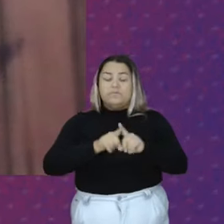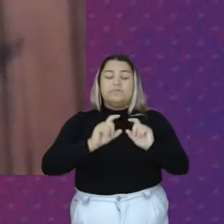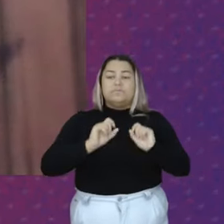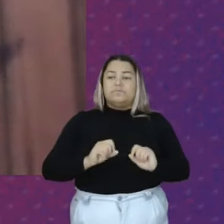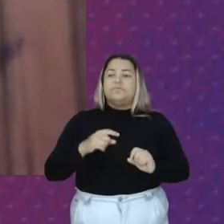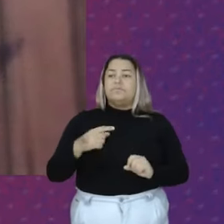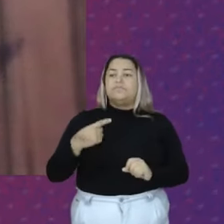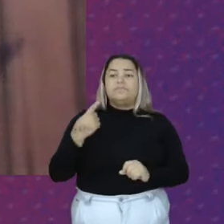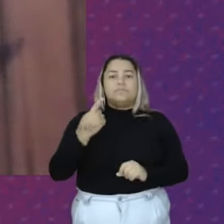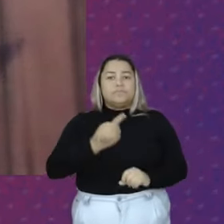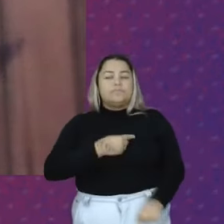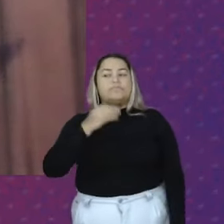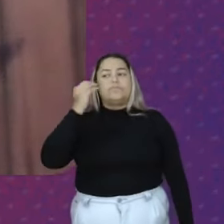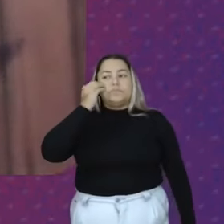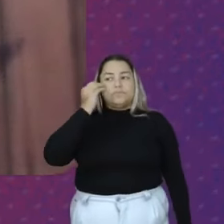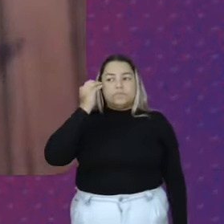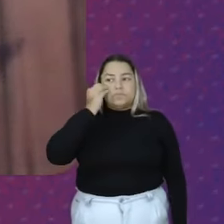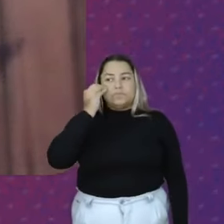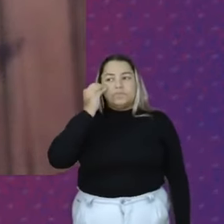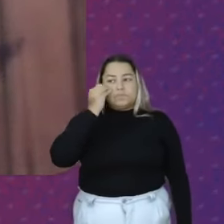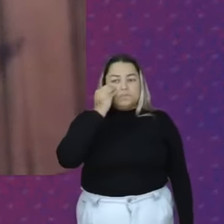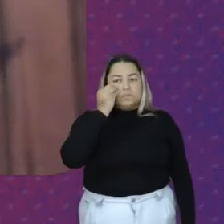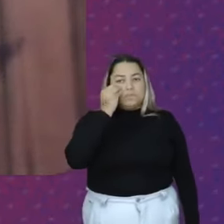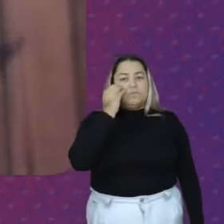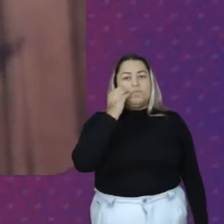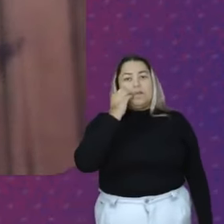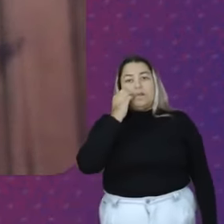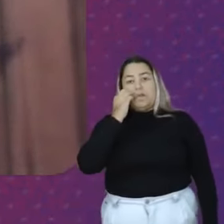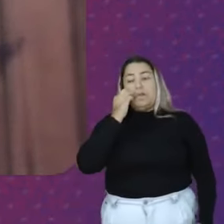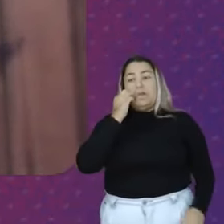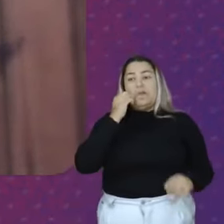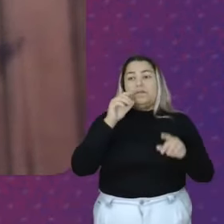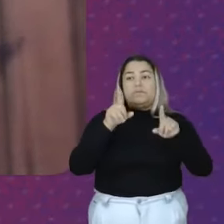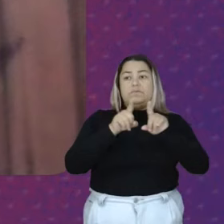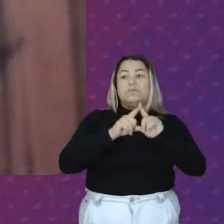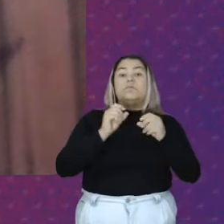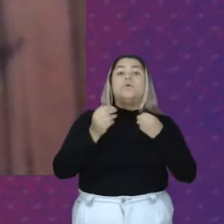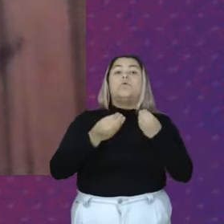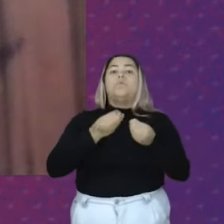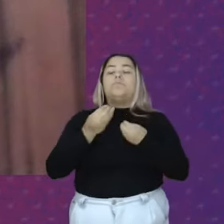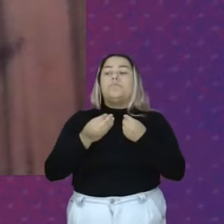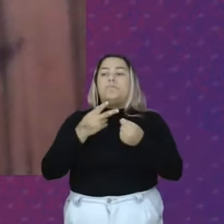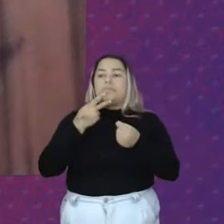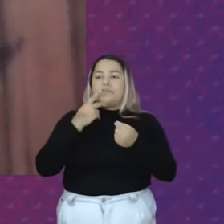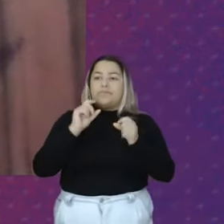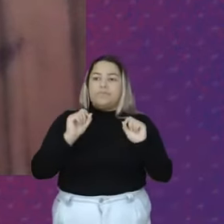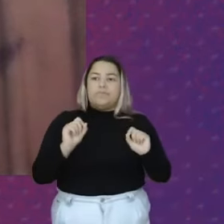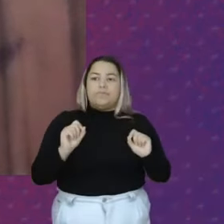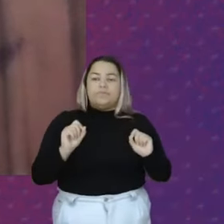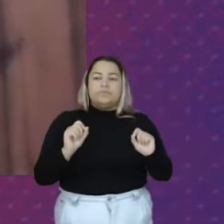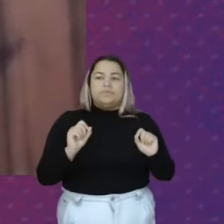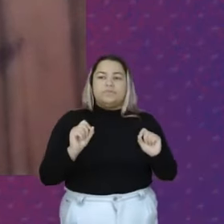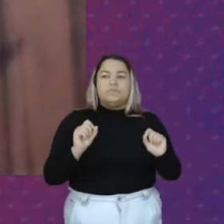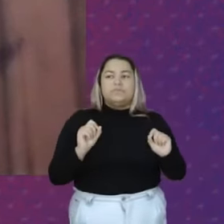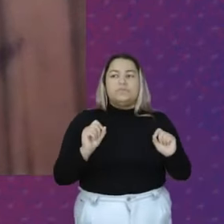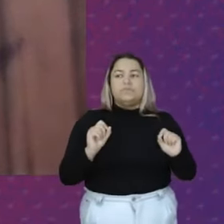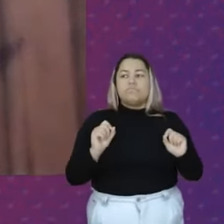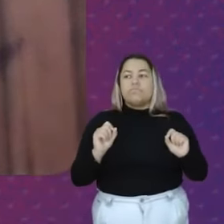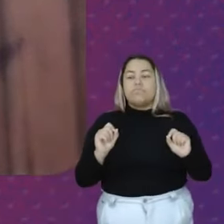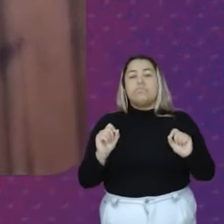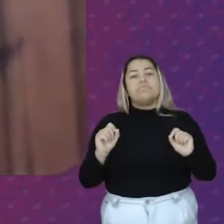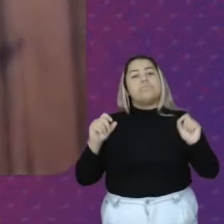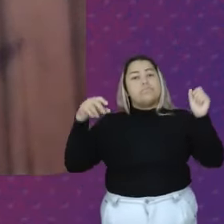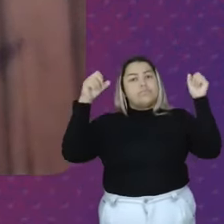gente gente tenta né lidar com a como é que se di com a com a